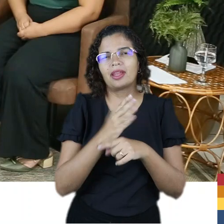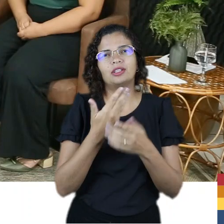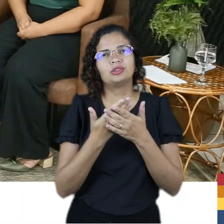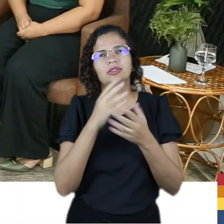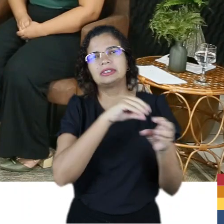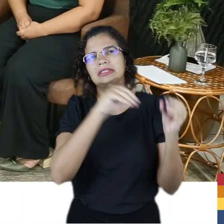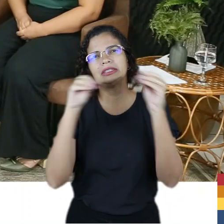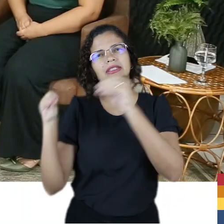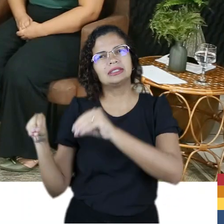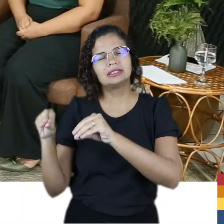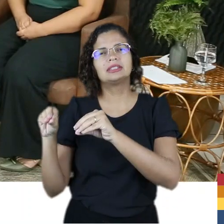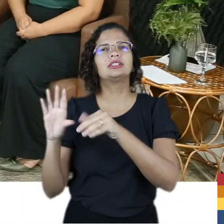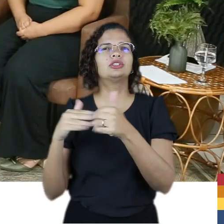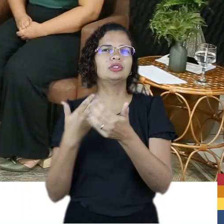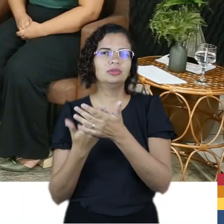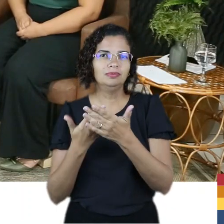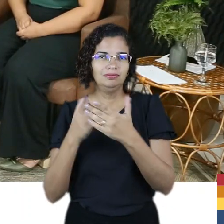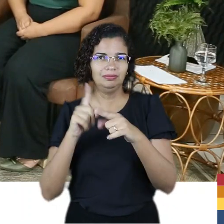oferta desse